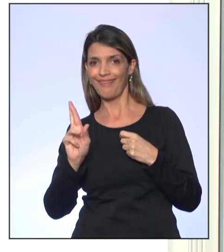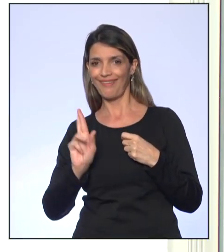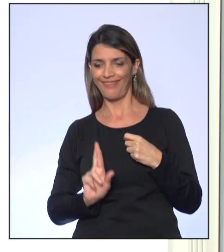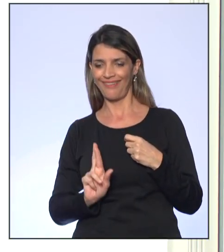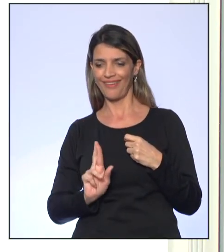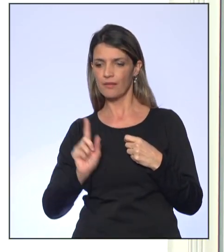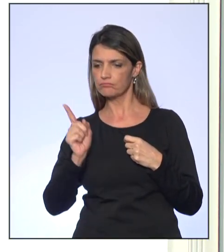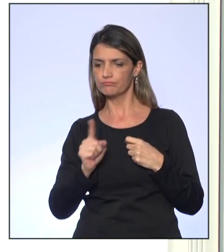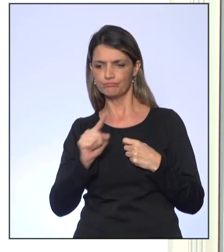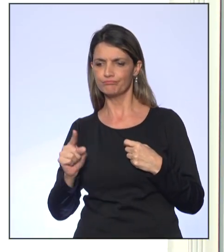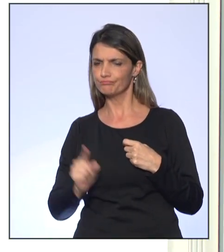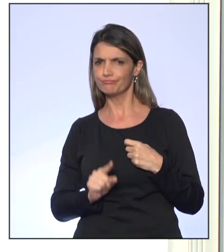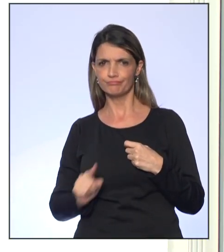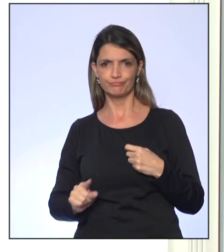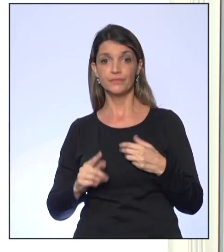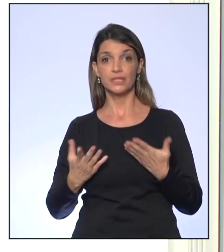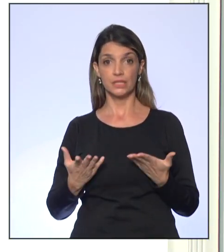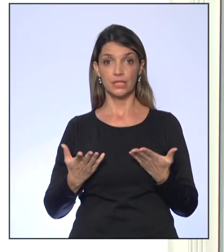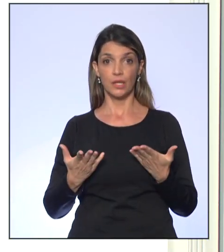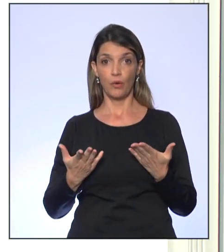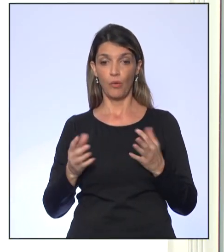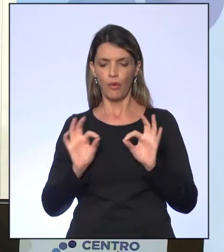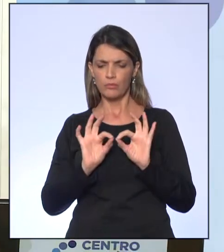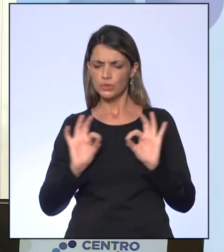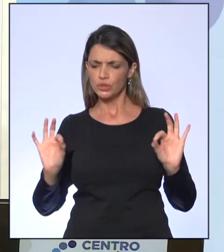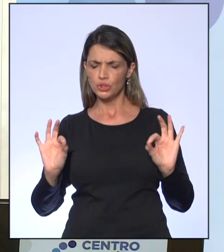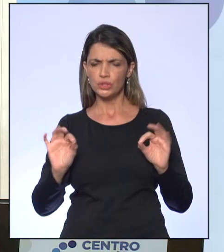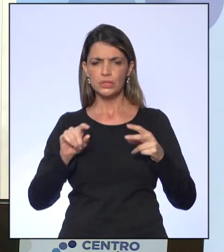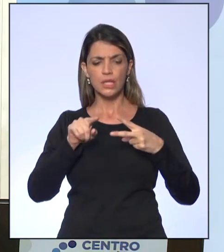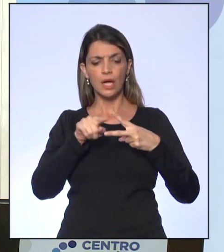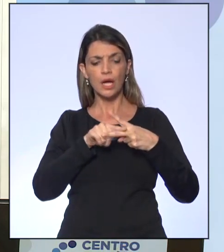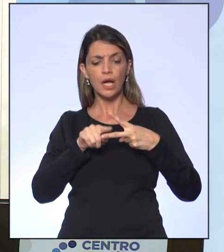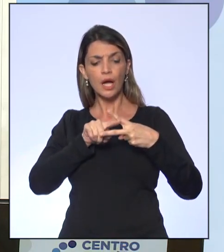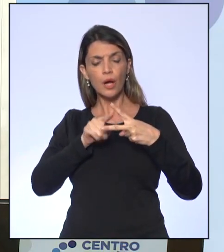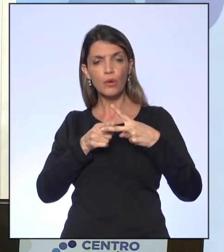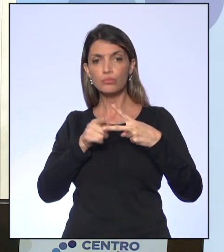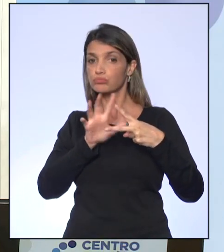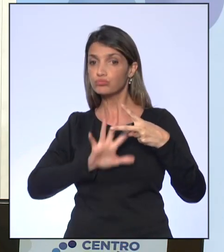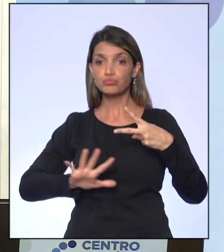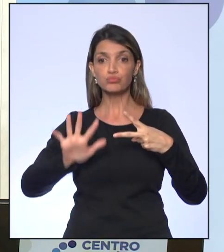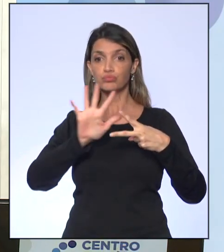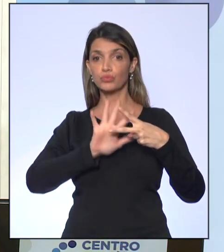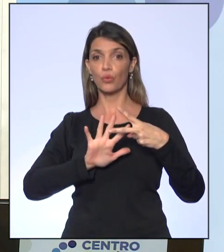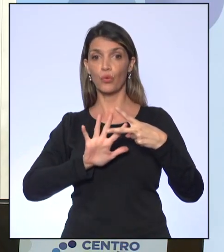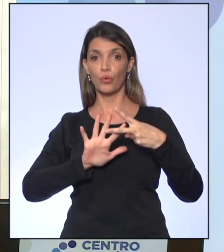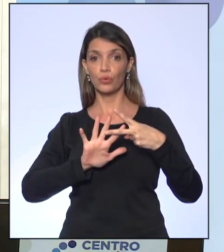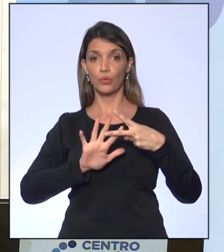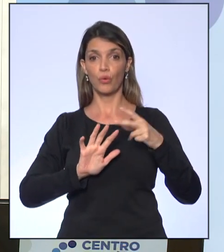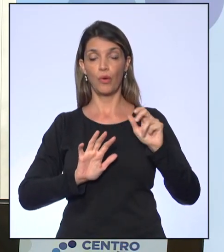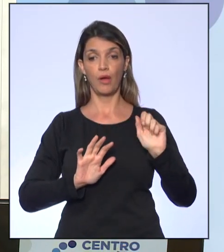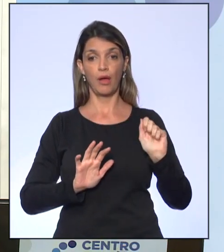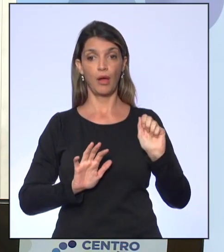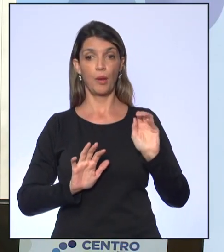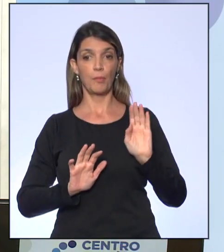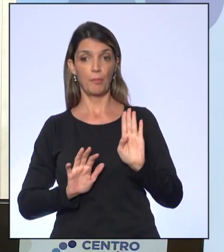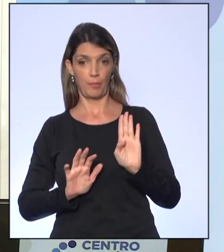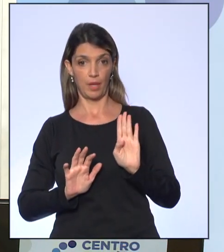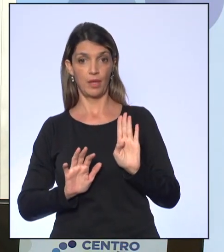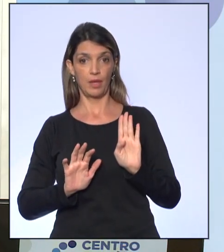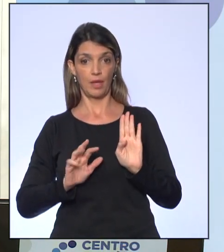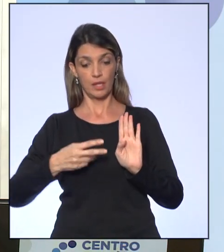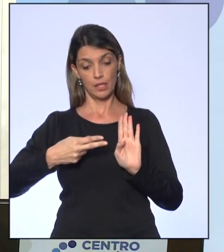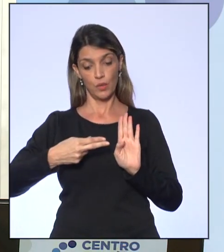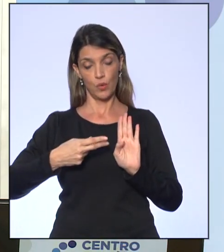Ou seja, a medida de ângulo inteira, total, então a minha medida aqui, AB, total,